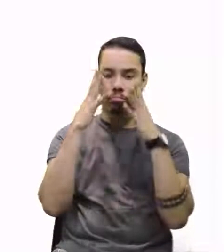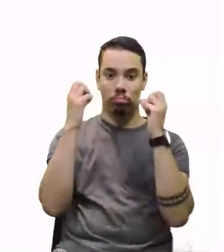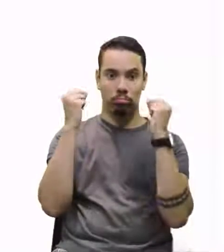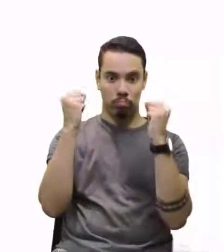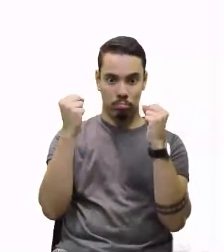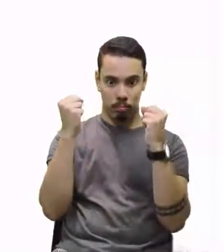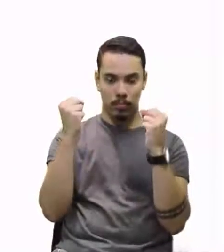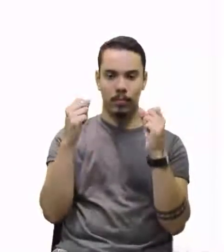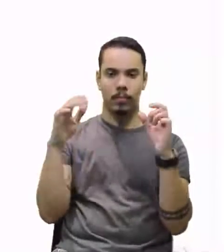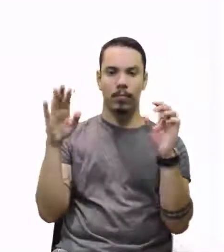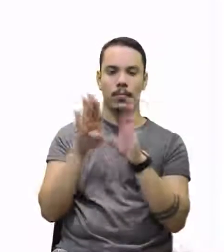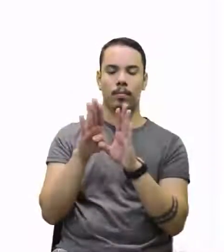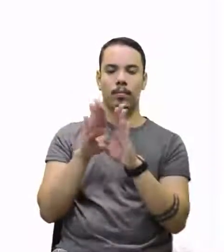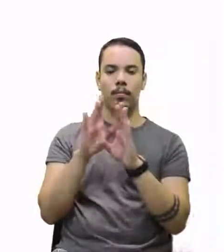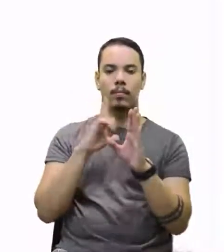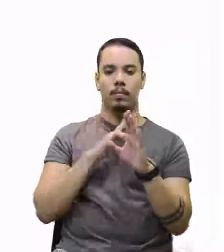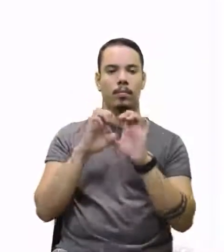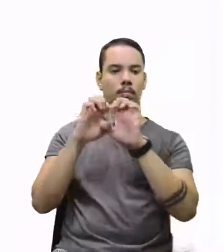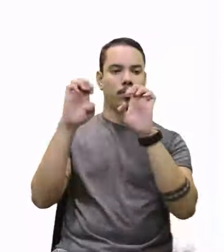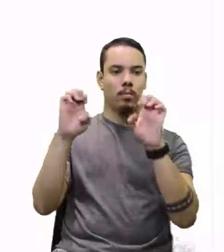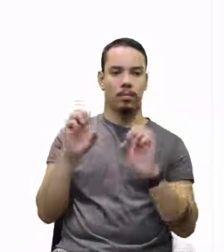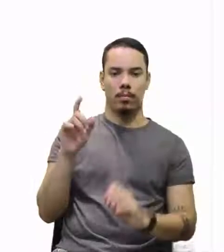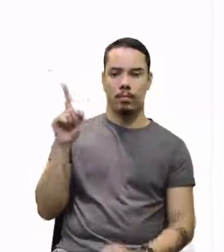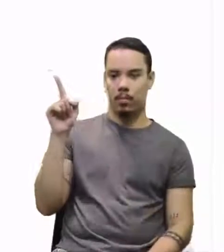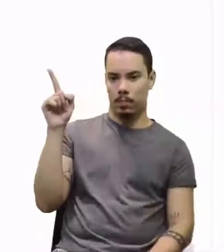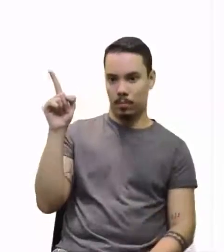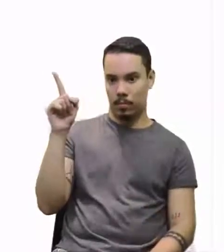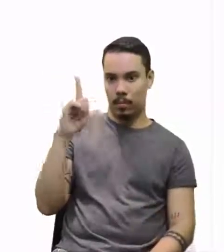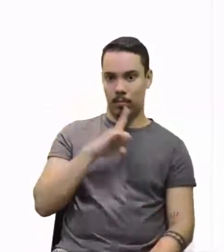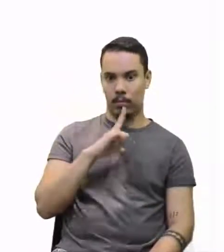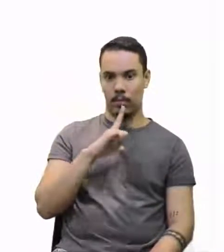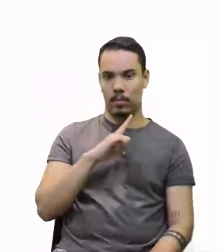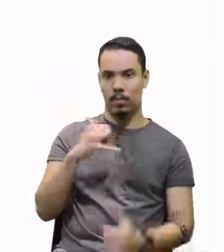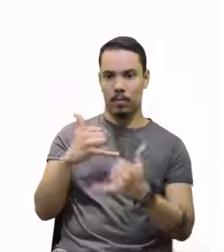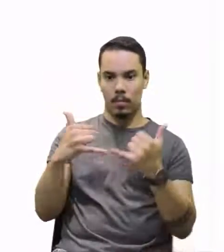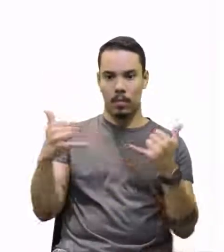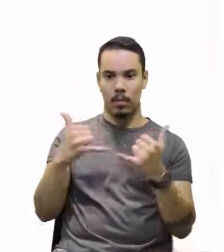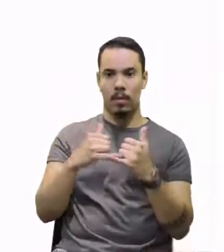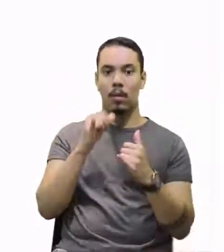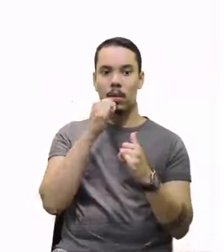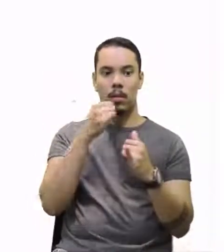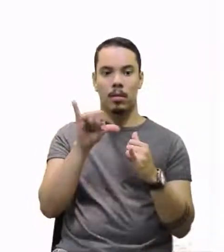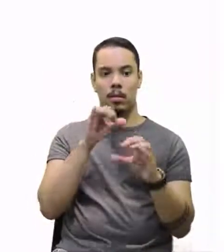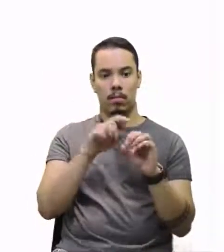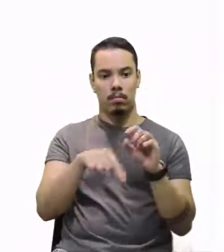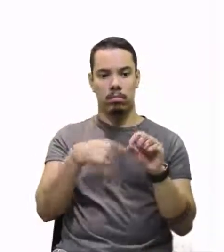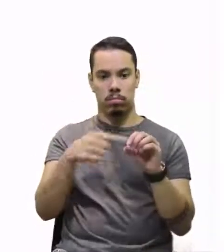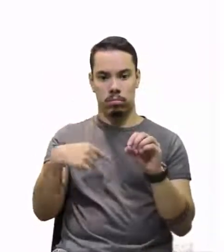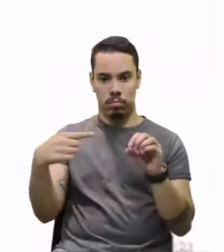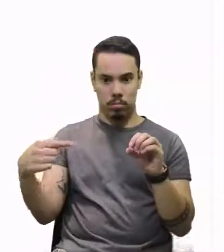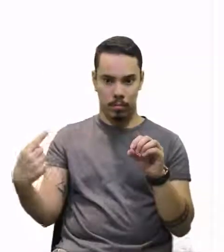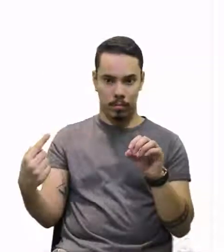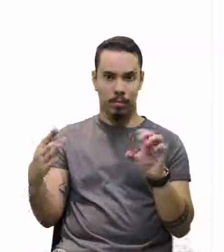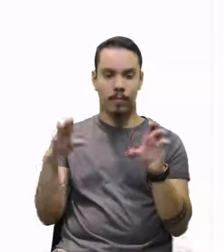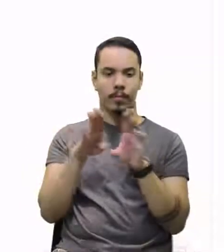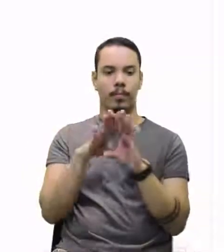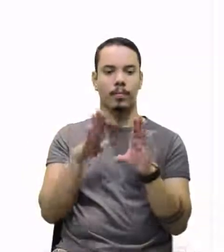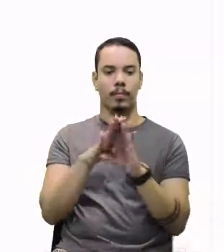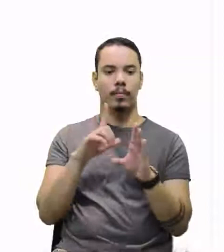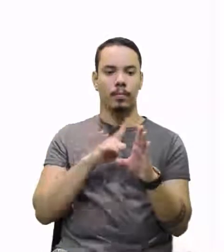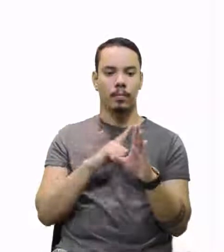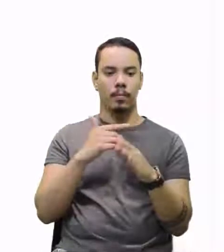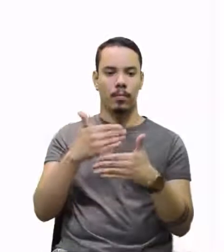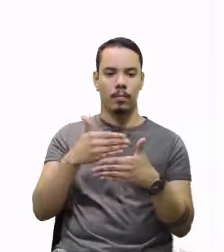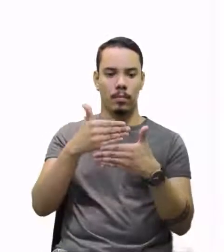O esquema é montado em série, funcionando como limitador da corrente. O divisor de sinal de uma parede de